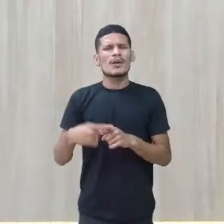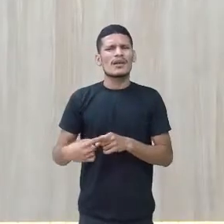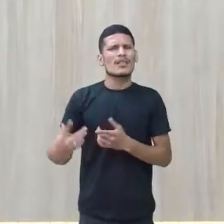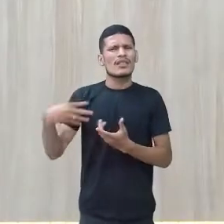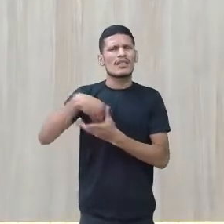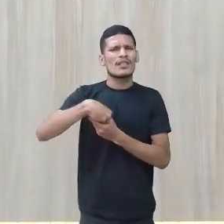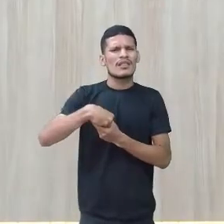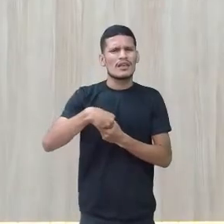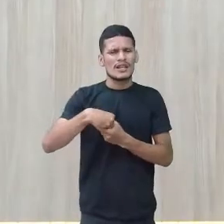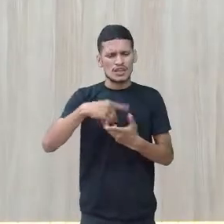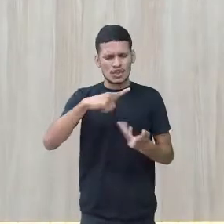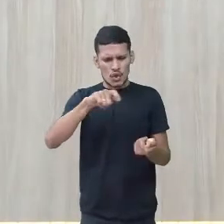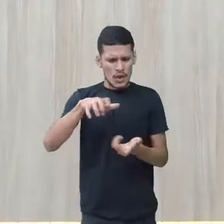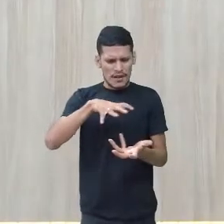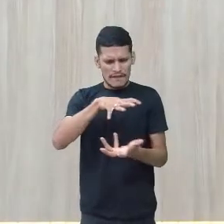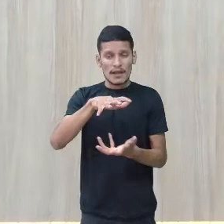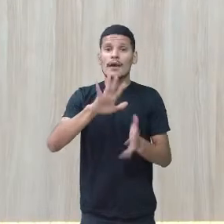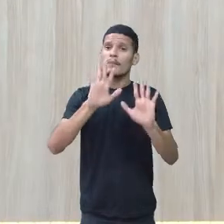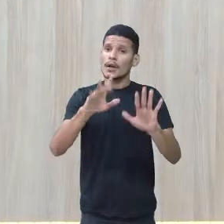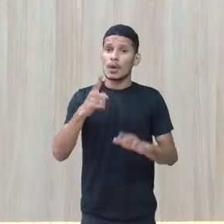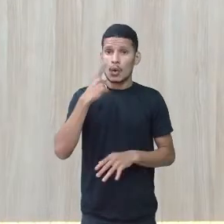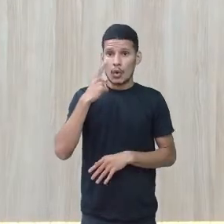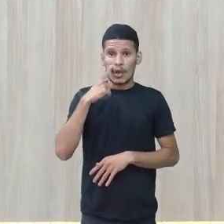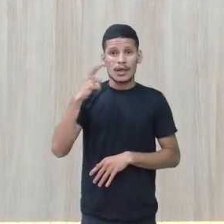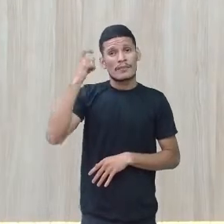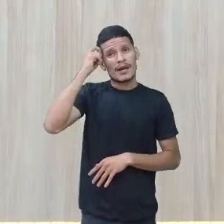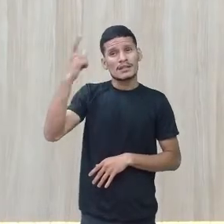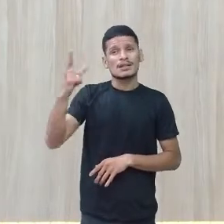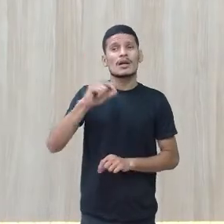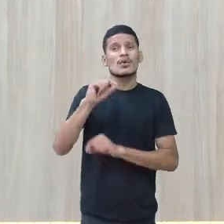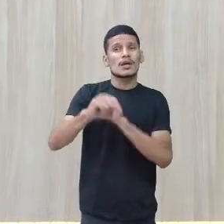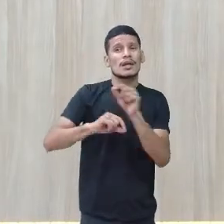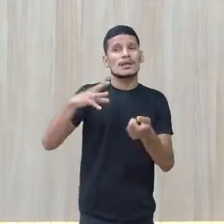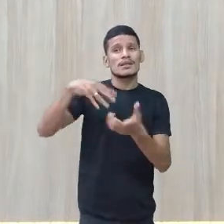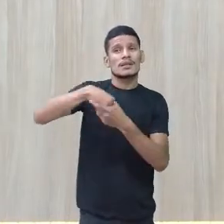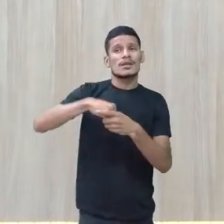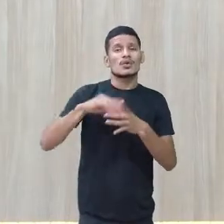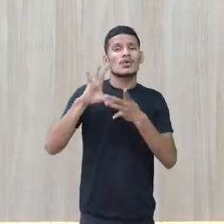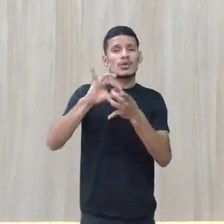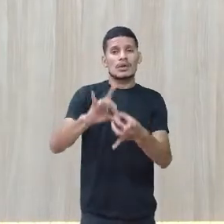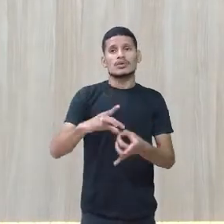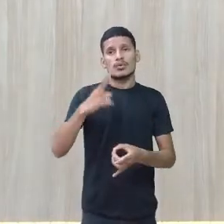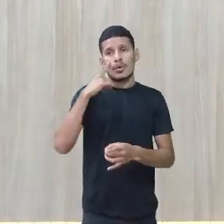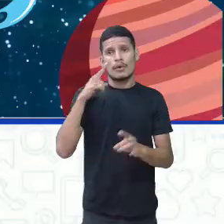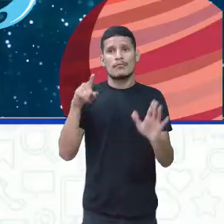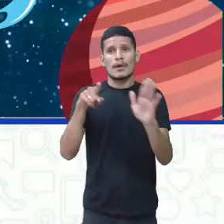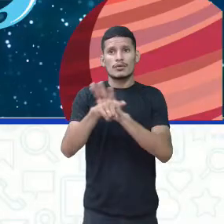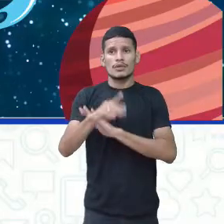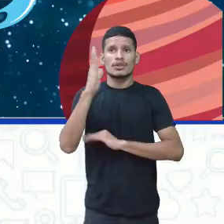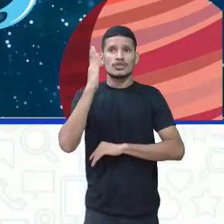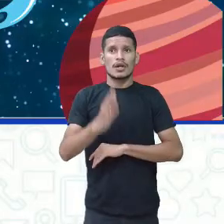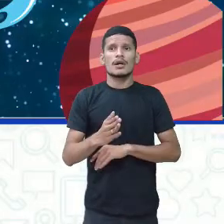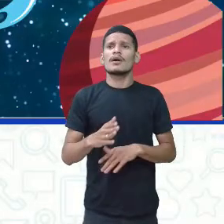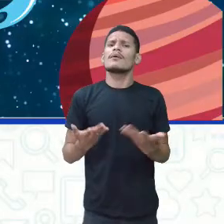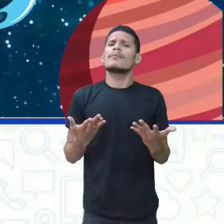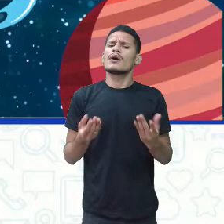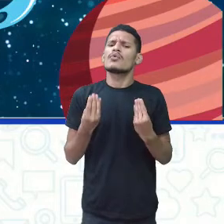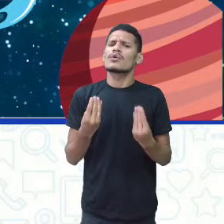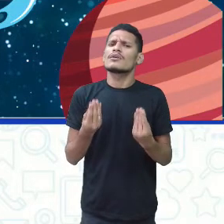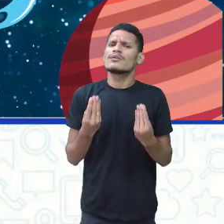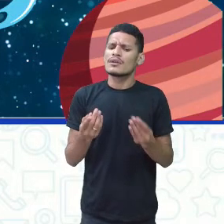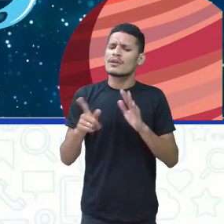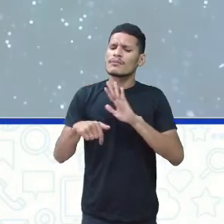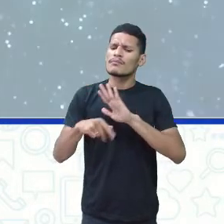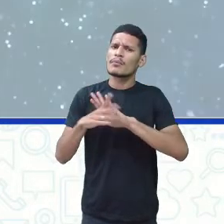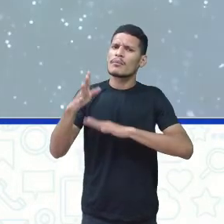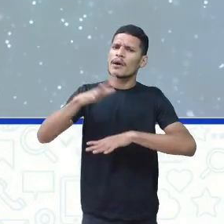né? Geografia, de repente. Vamos imaginar o que a gente tem nesse contexto. Perguntei isso aqui para vocês, ó, o que será que matemática